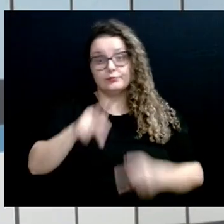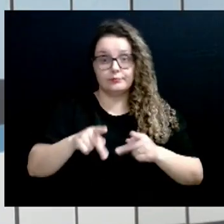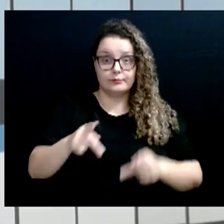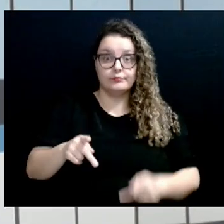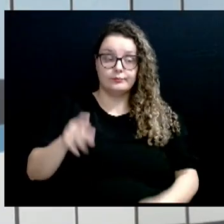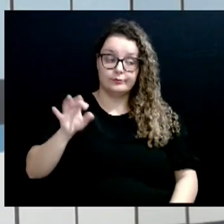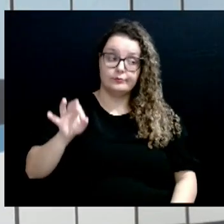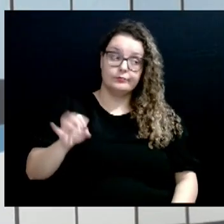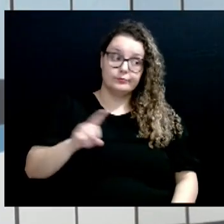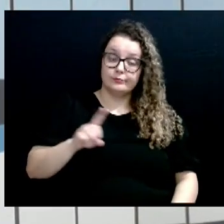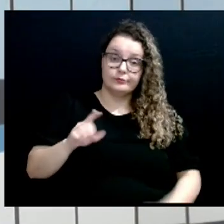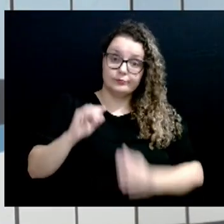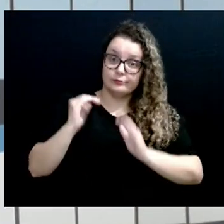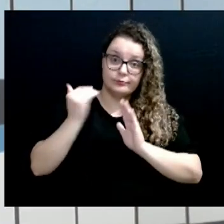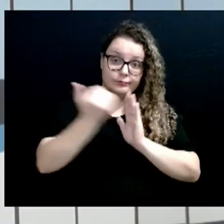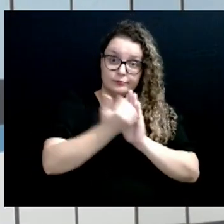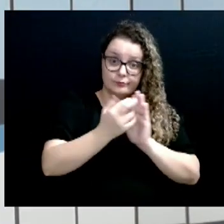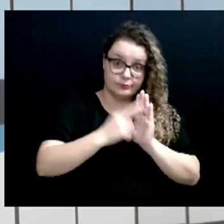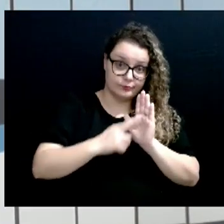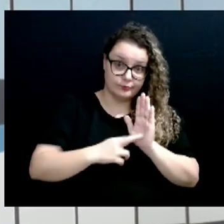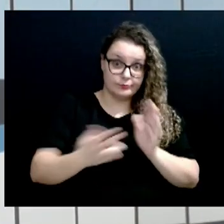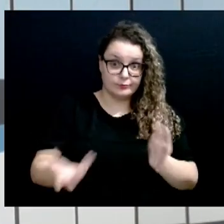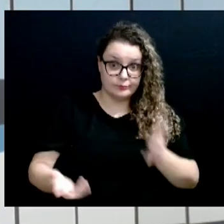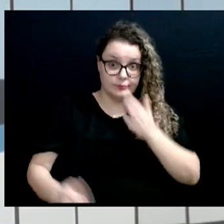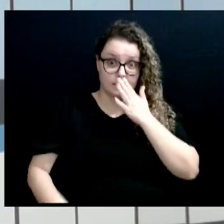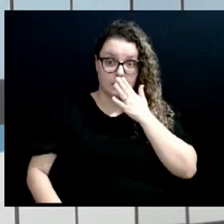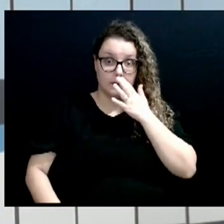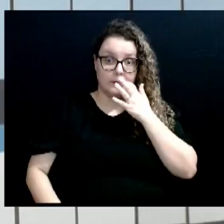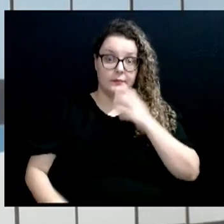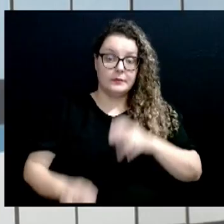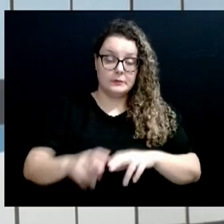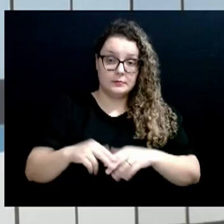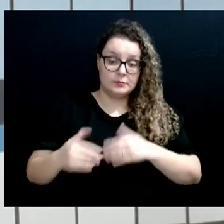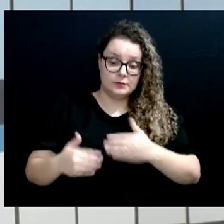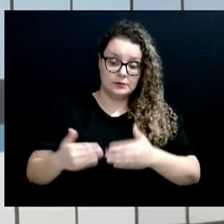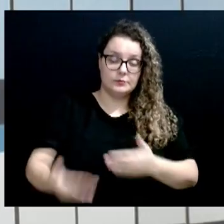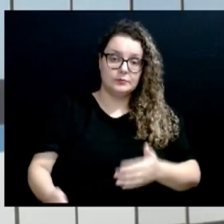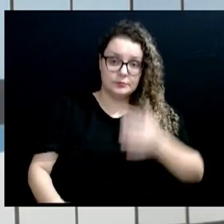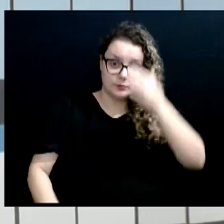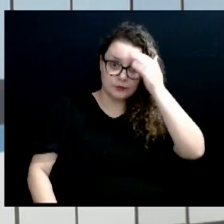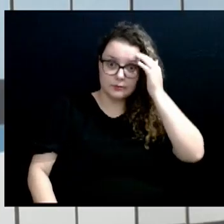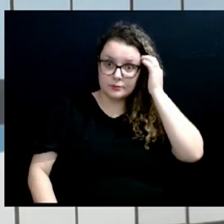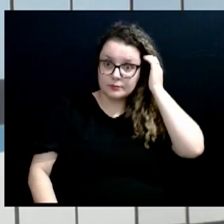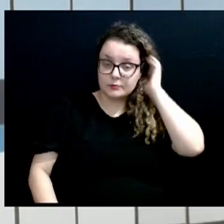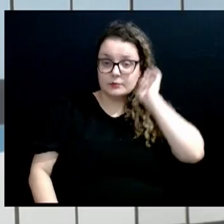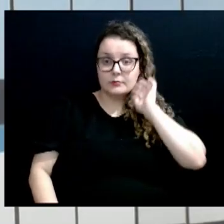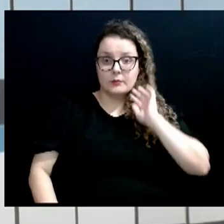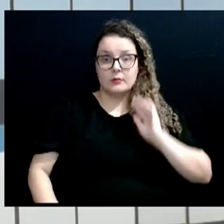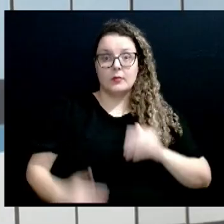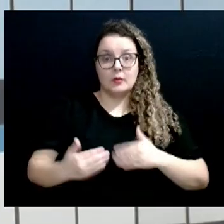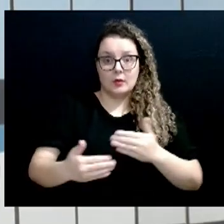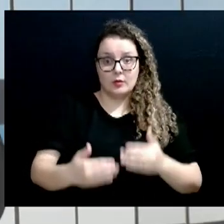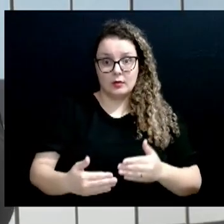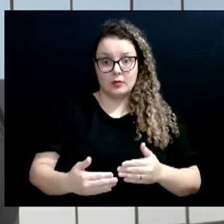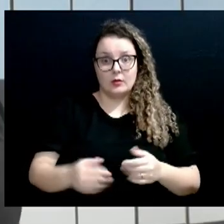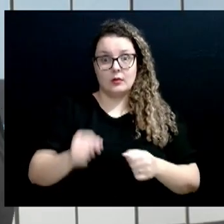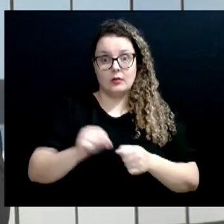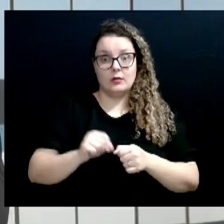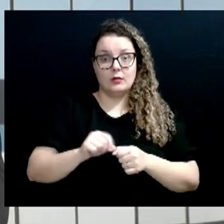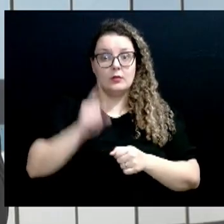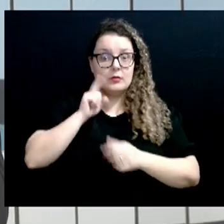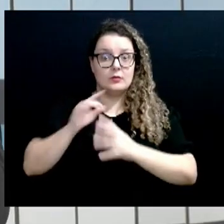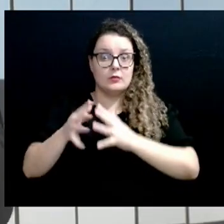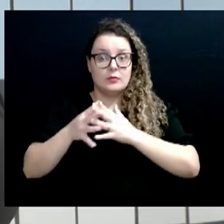seguir muito regras, né? Por isso que esse processo, na verdade, eles estão fazendo esse processo com base no processo que é feito nos Estados Unidos, mas nos